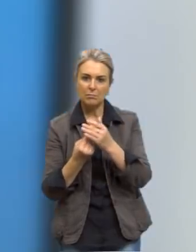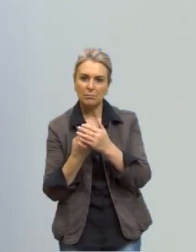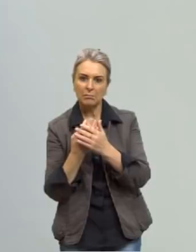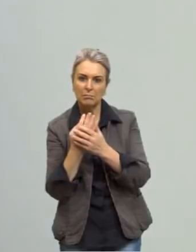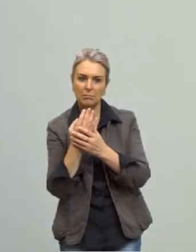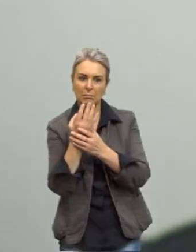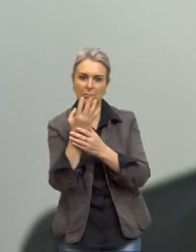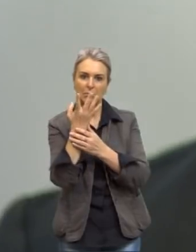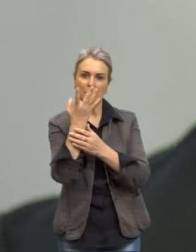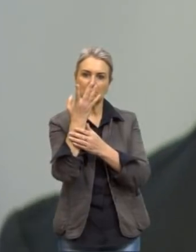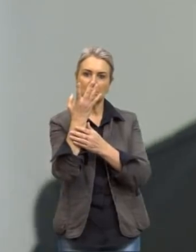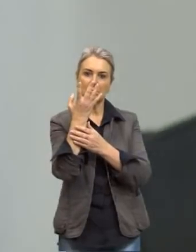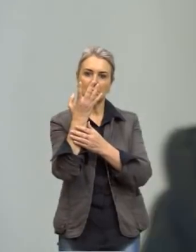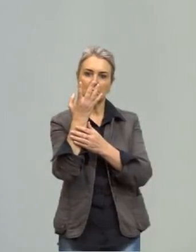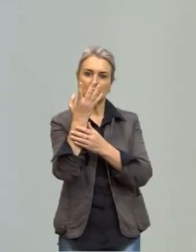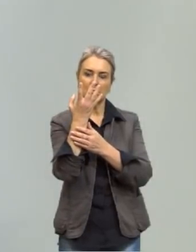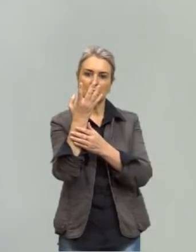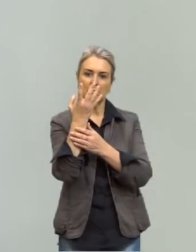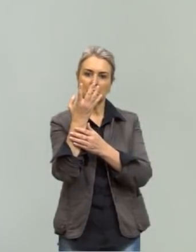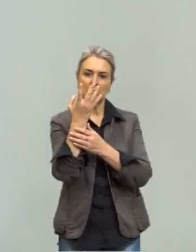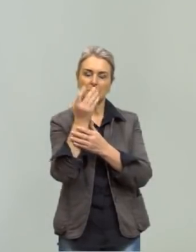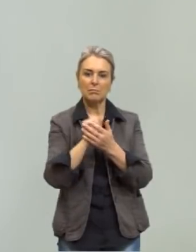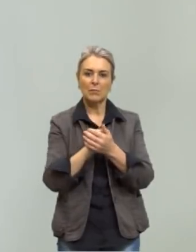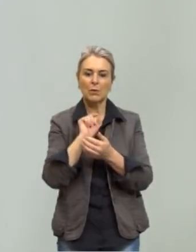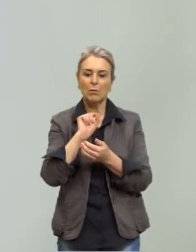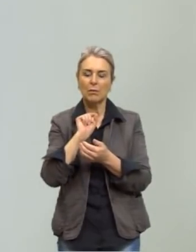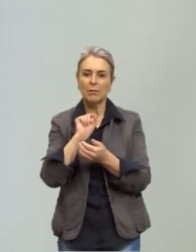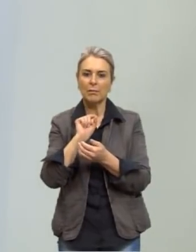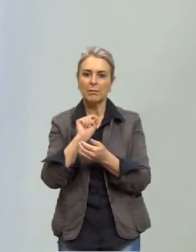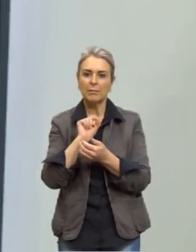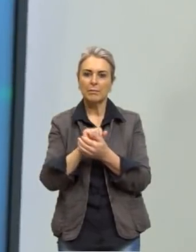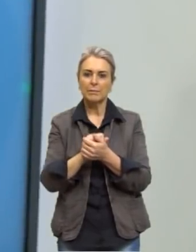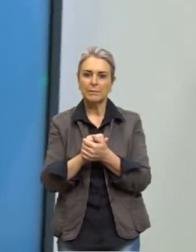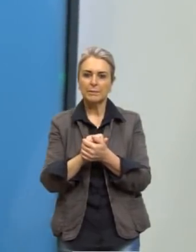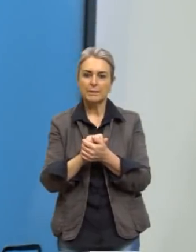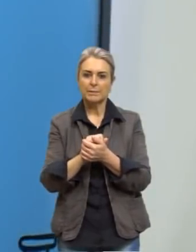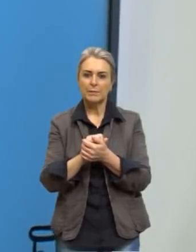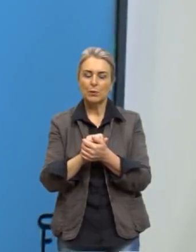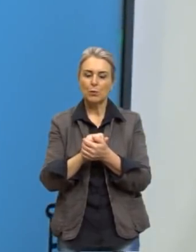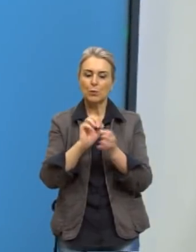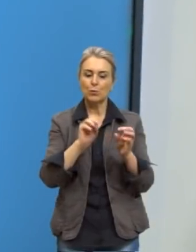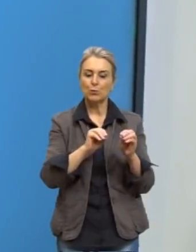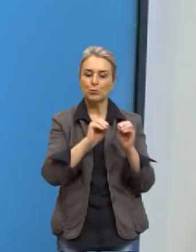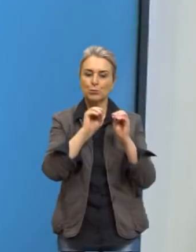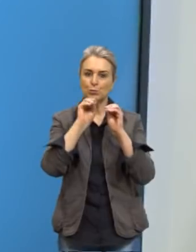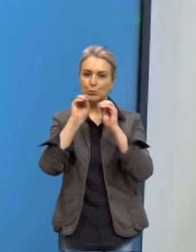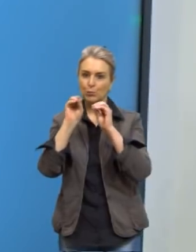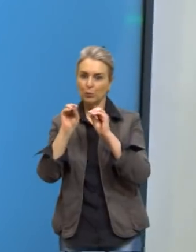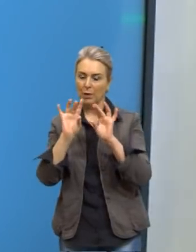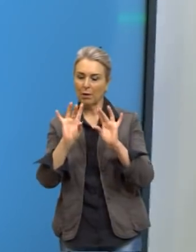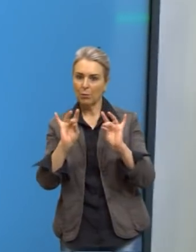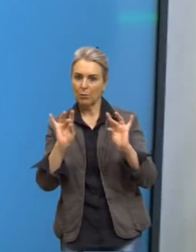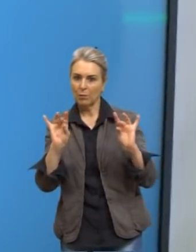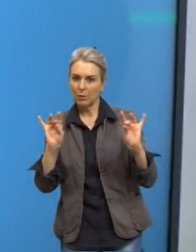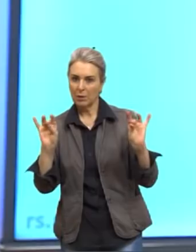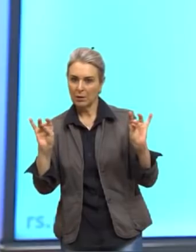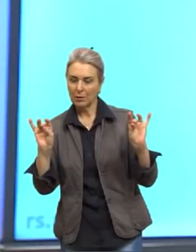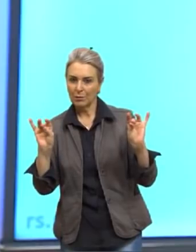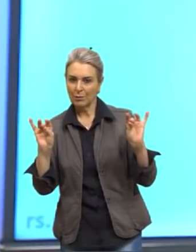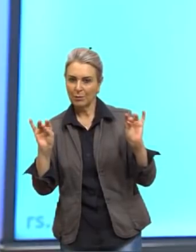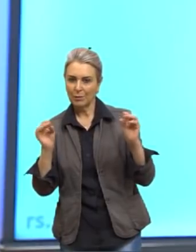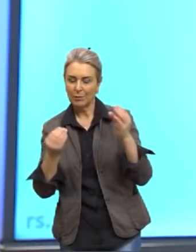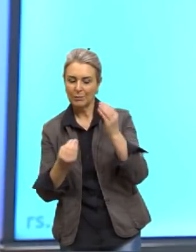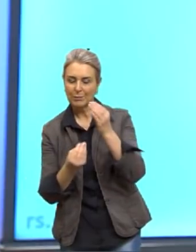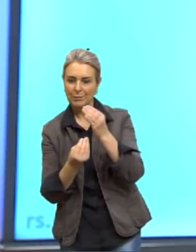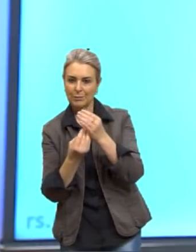professor o que que a ponte abolição é exatamente quando eu tenho a passagem do estado líquido para o estado gasoso